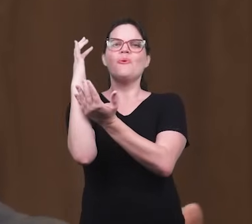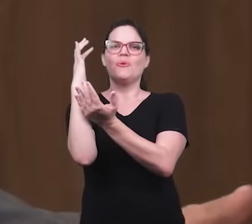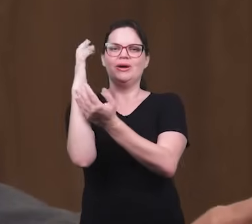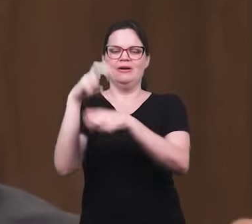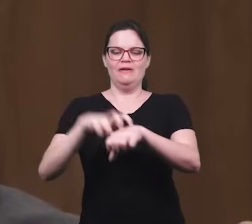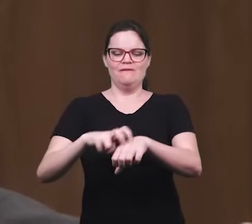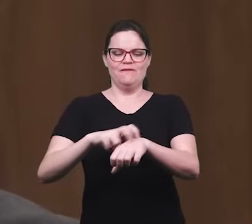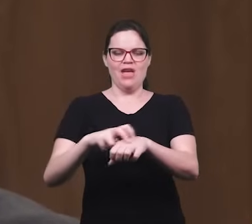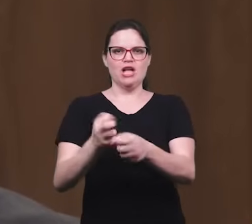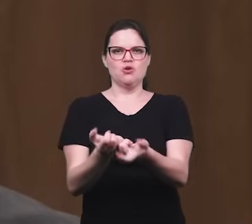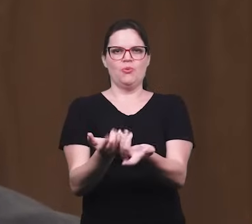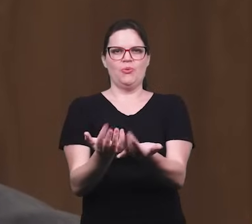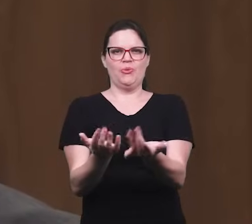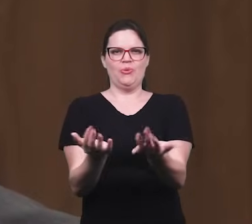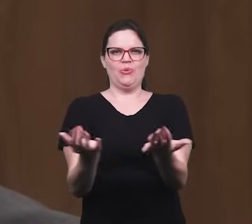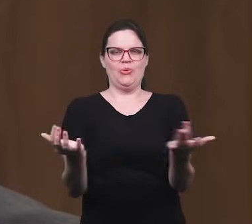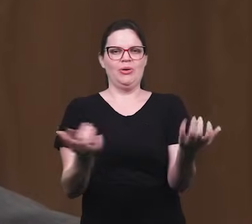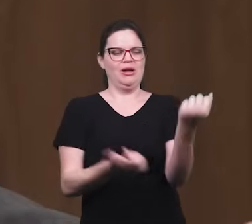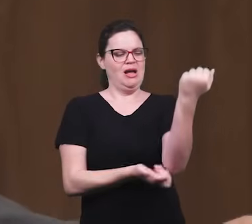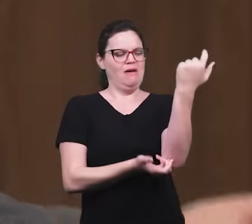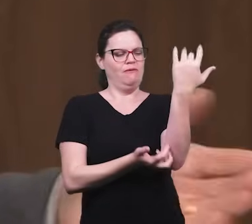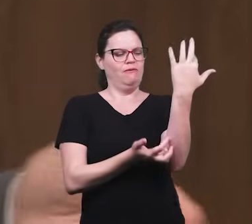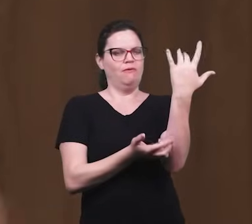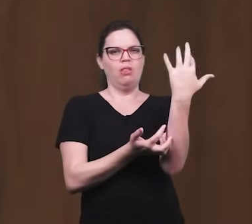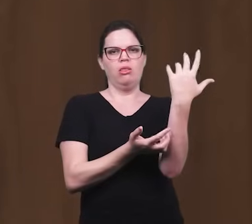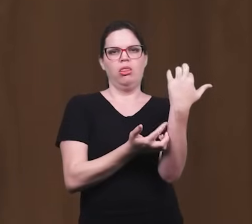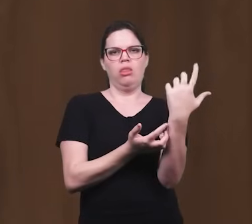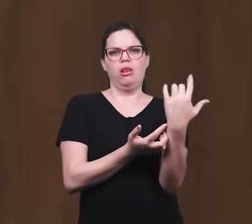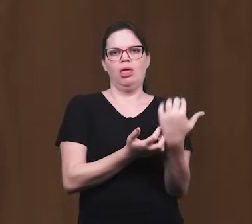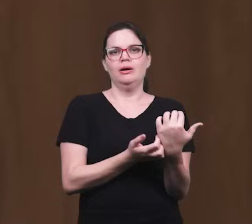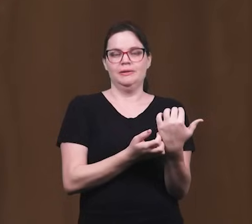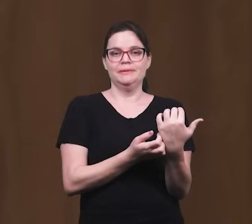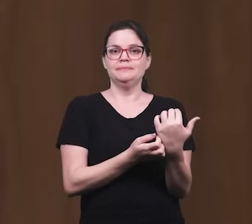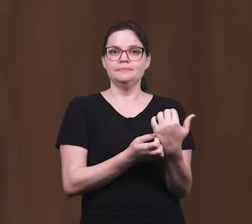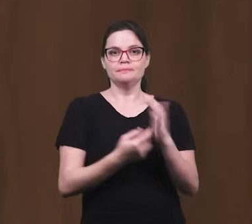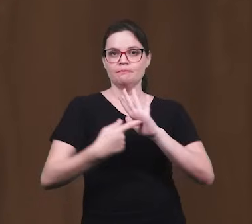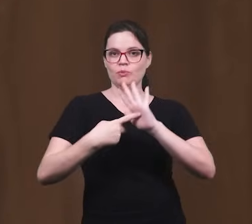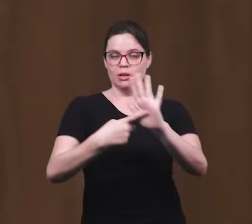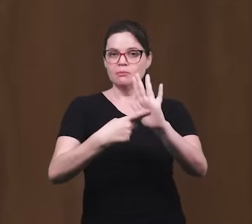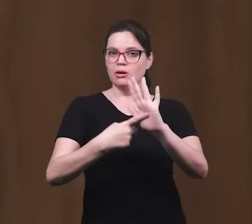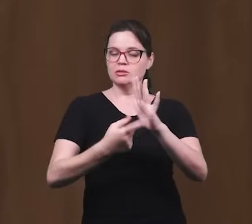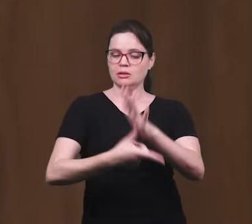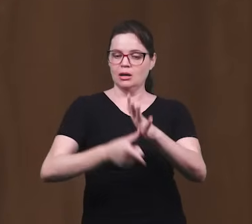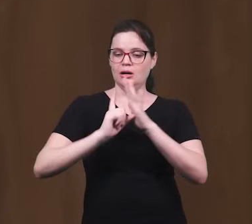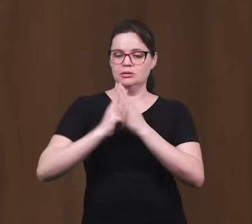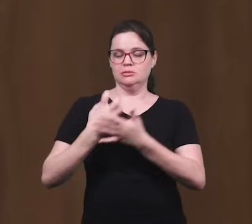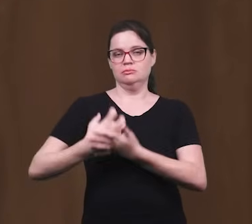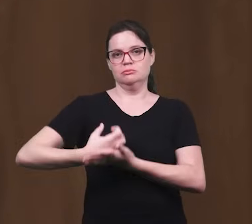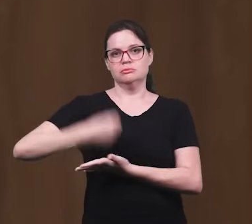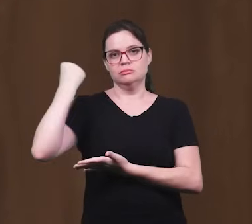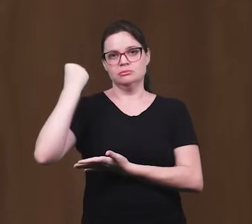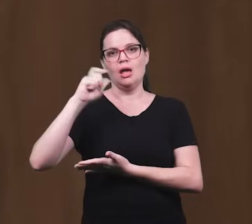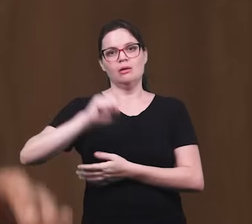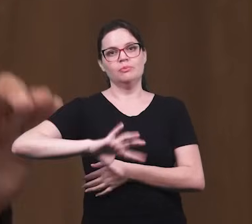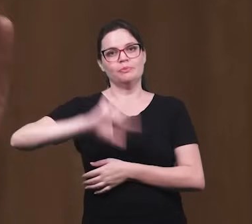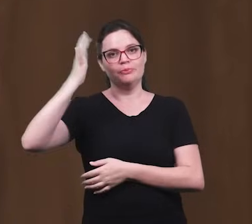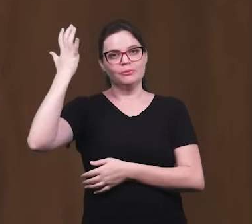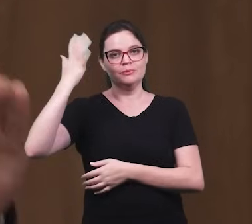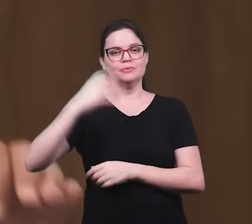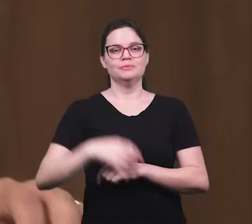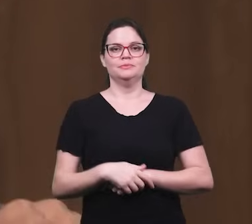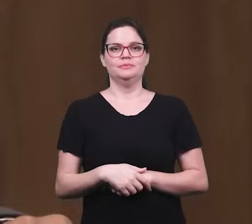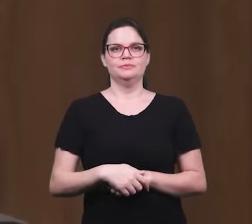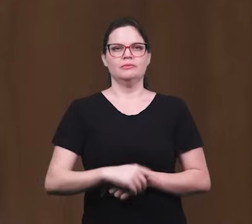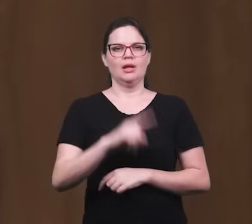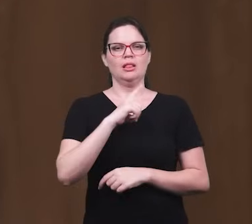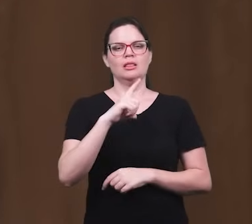seriam sinais da parte de Deus que antecederiam o arrebatamento da igreja. A gente vê que teve um